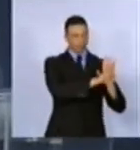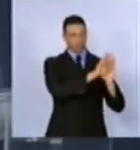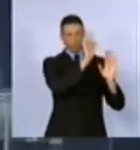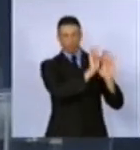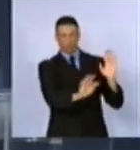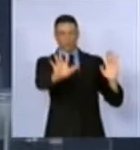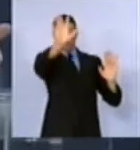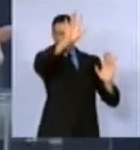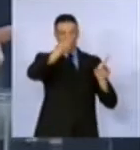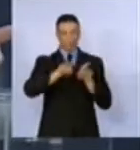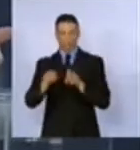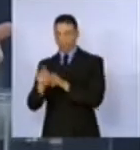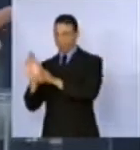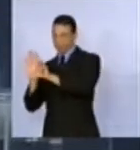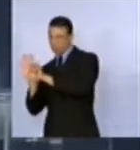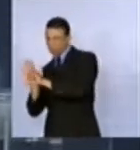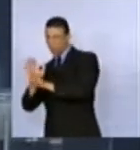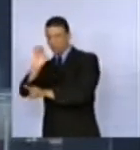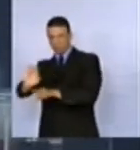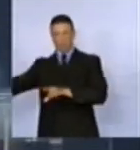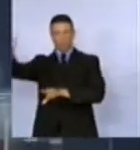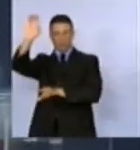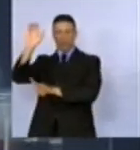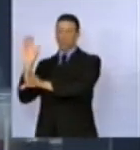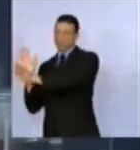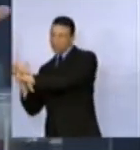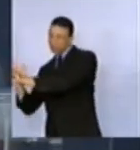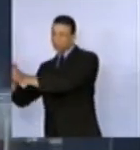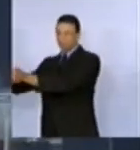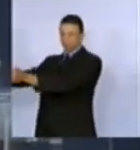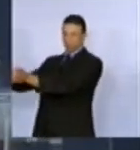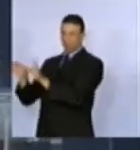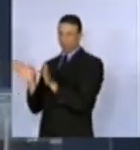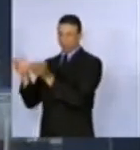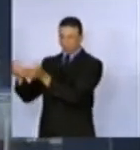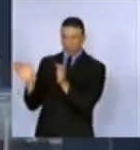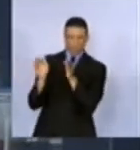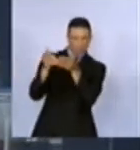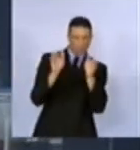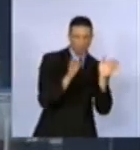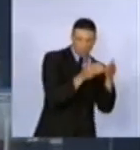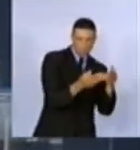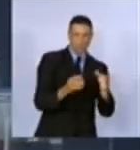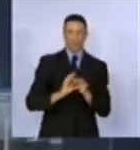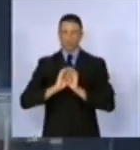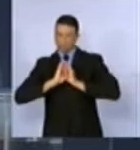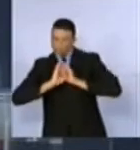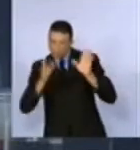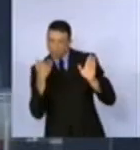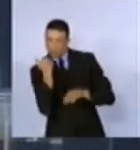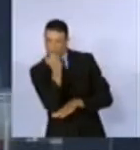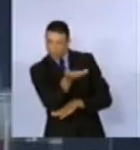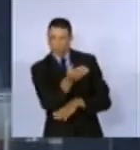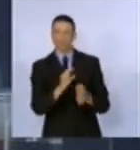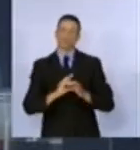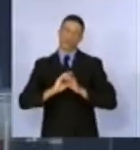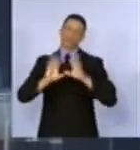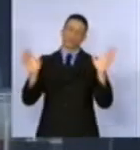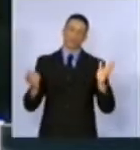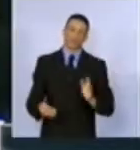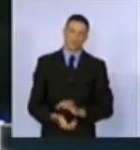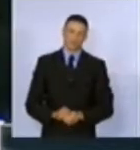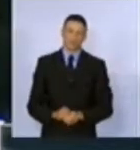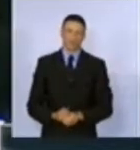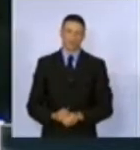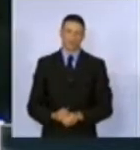estadual e municipal para implantação ou expansão das unidades industriais apoiadas por trocamos por